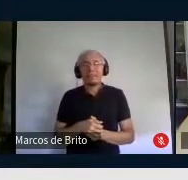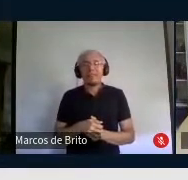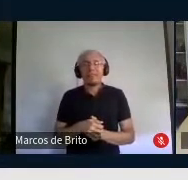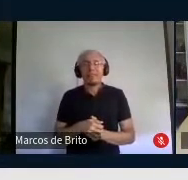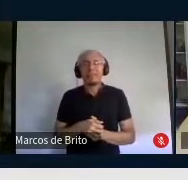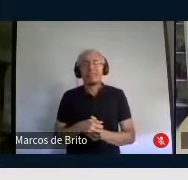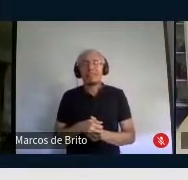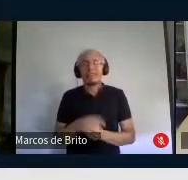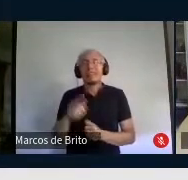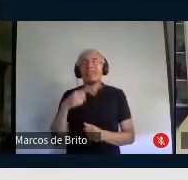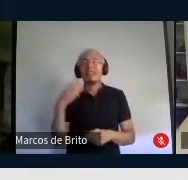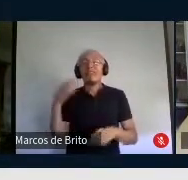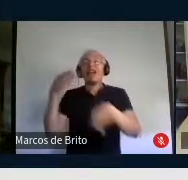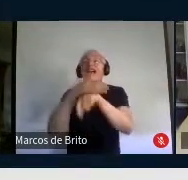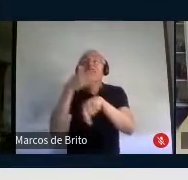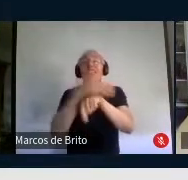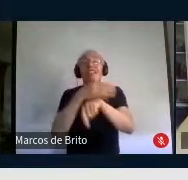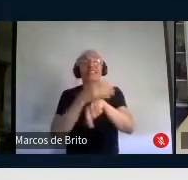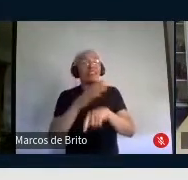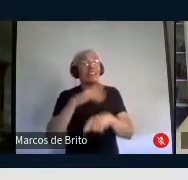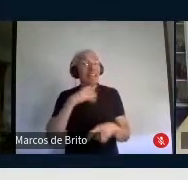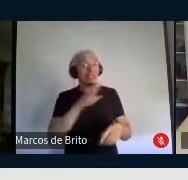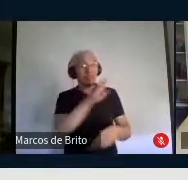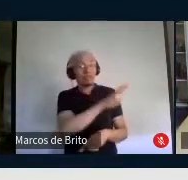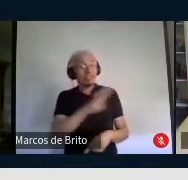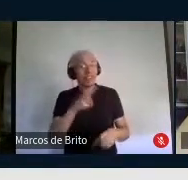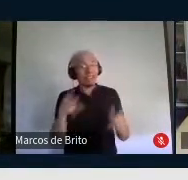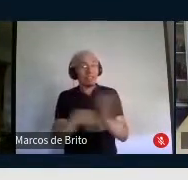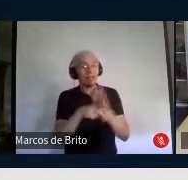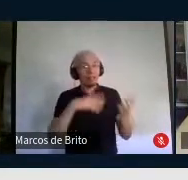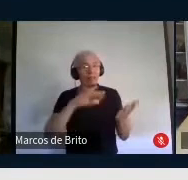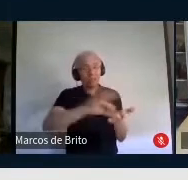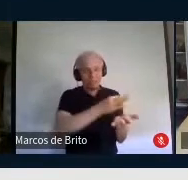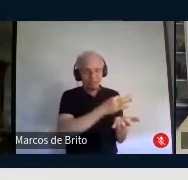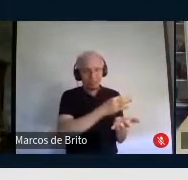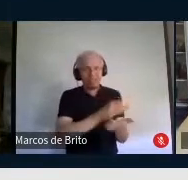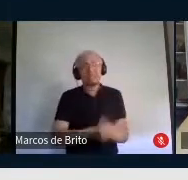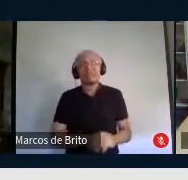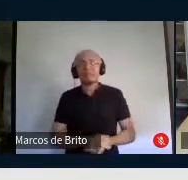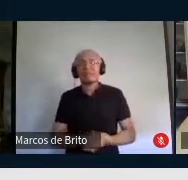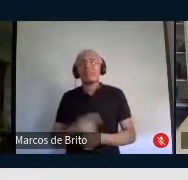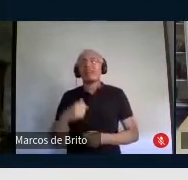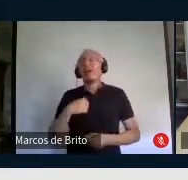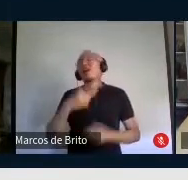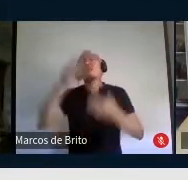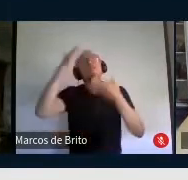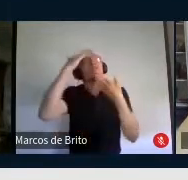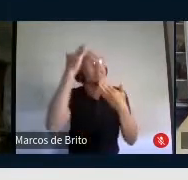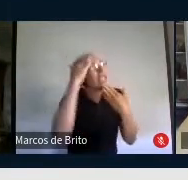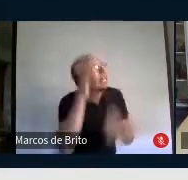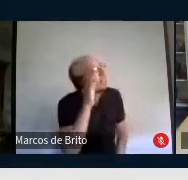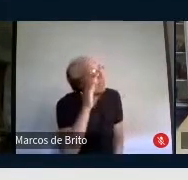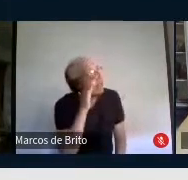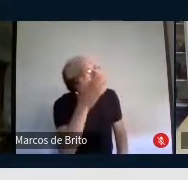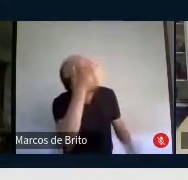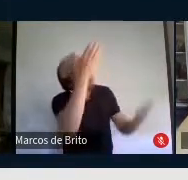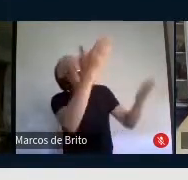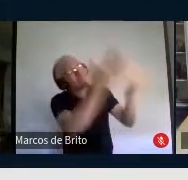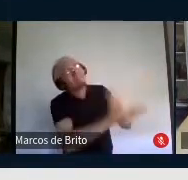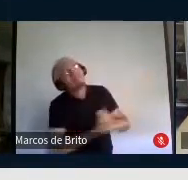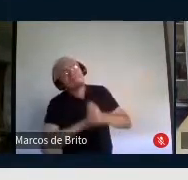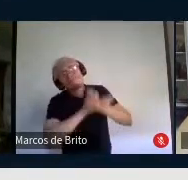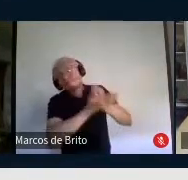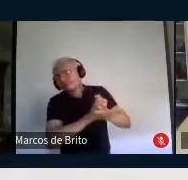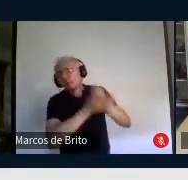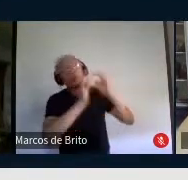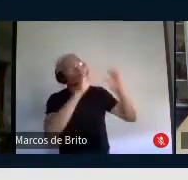para me inscrever. Muito bem, Nara. Então, assim, professor Carlos, muito obrigada por toda a sua contribuição, por tudo que